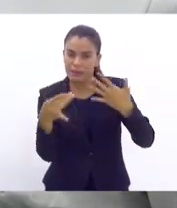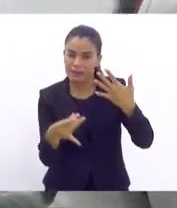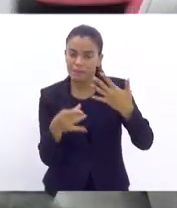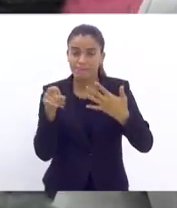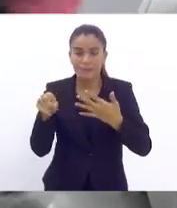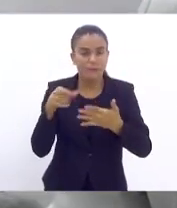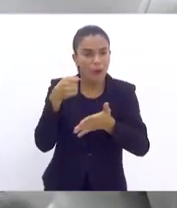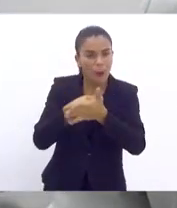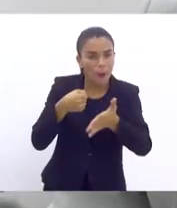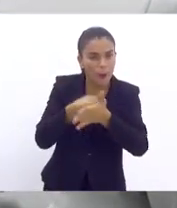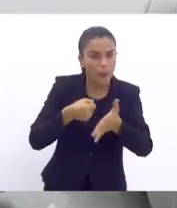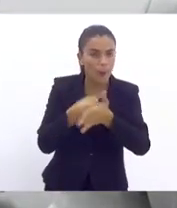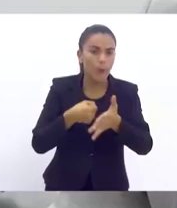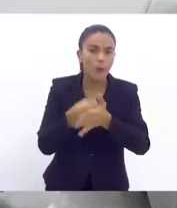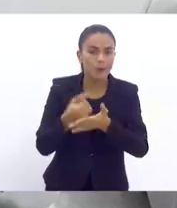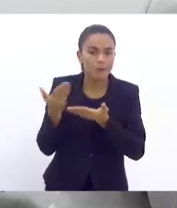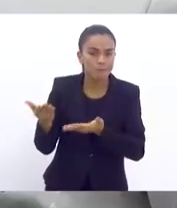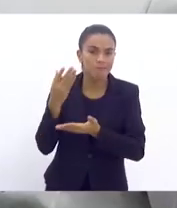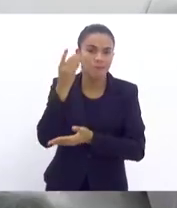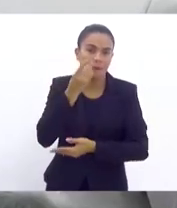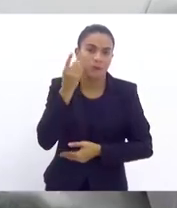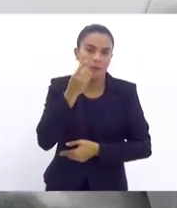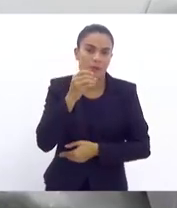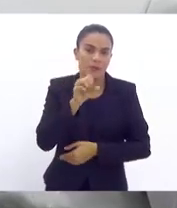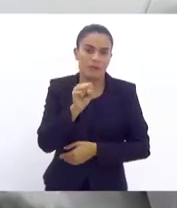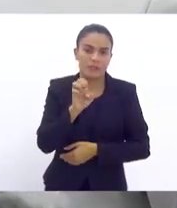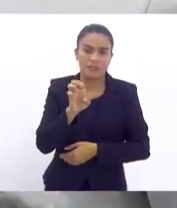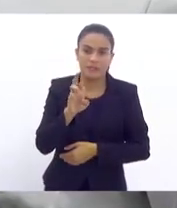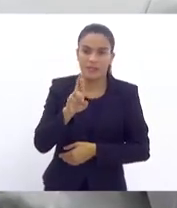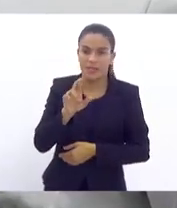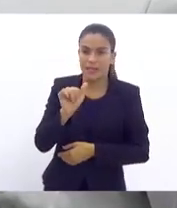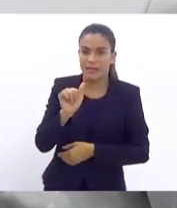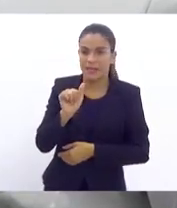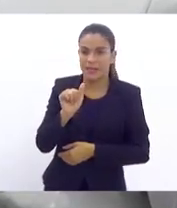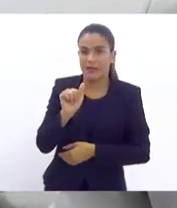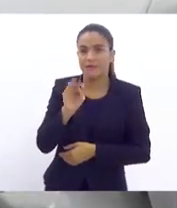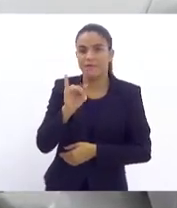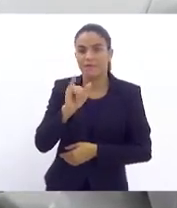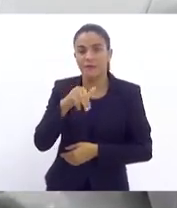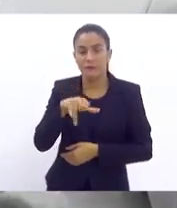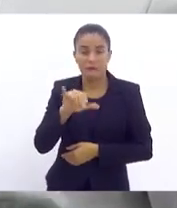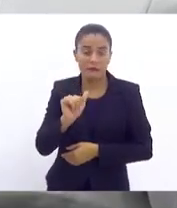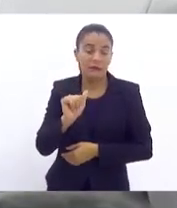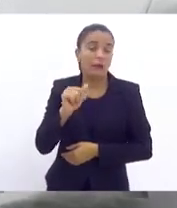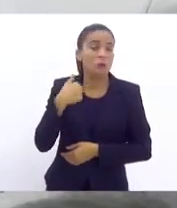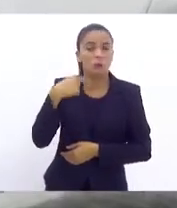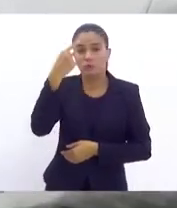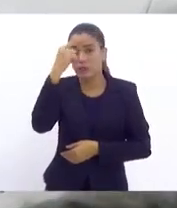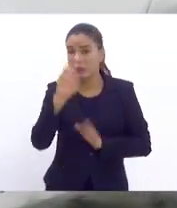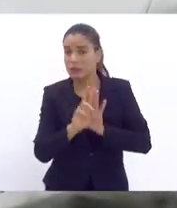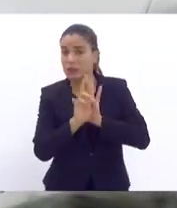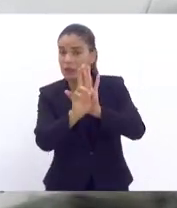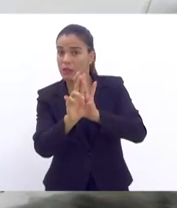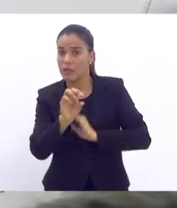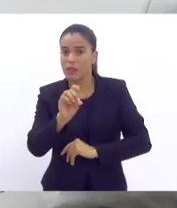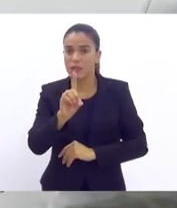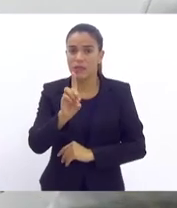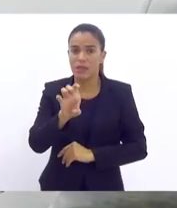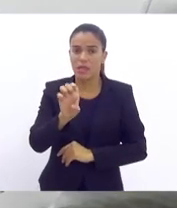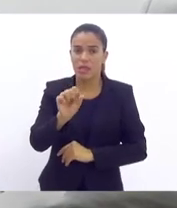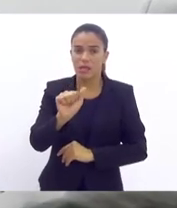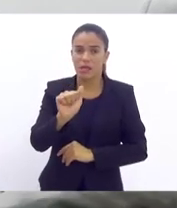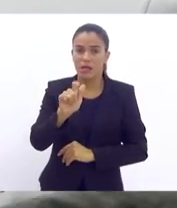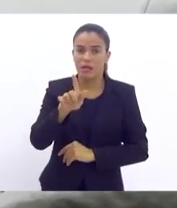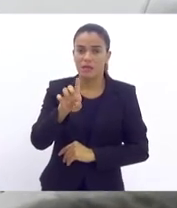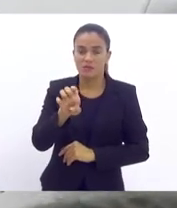de luta do mandato Deputado serafini e absolutamente meritório não sei se é alguma representação do degraus é aqui hoje mas durante